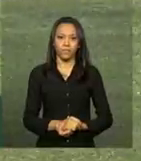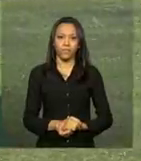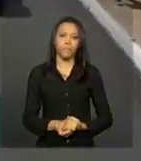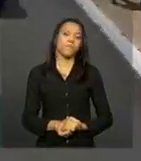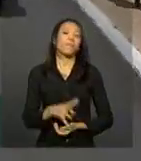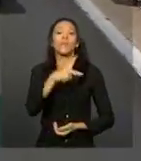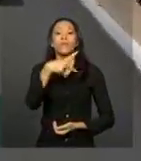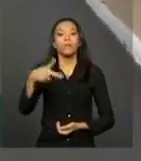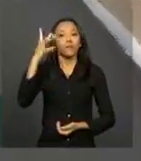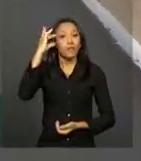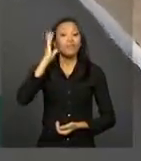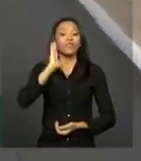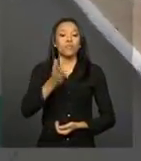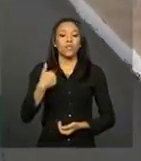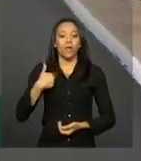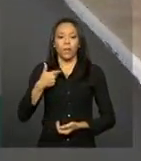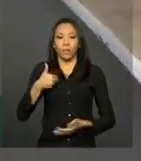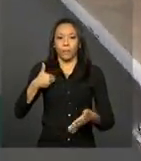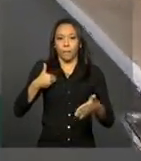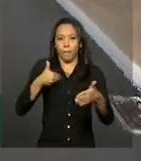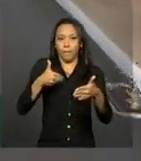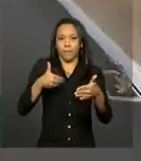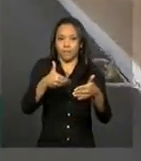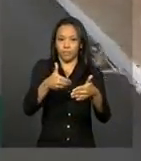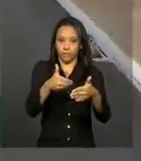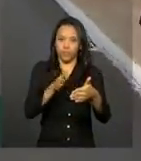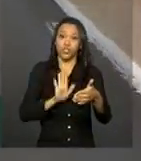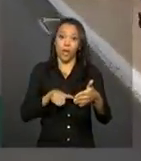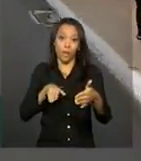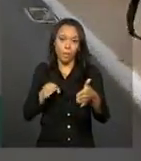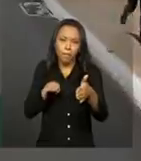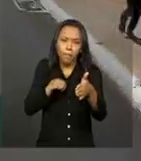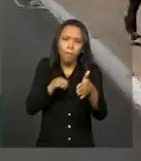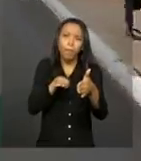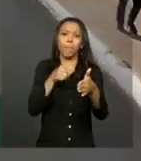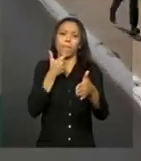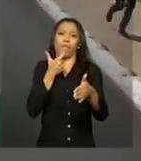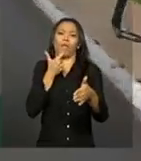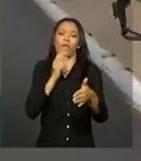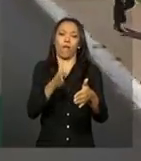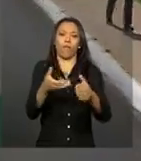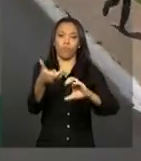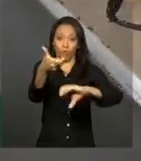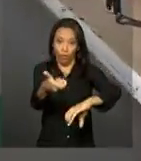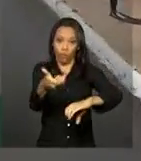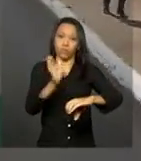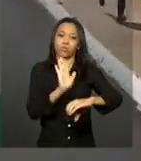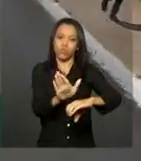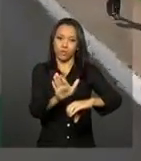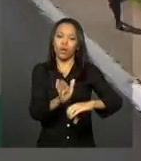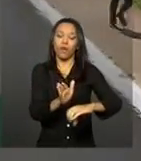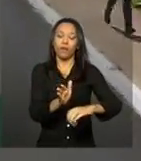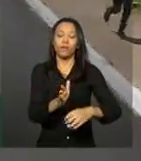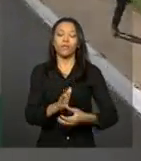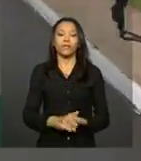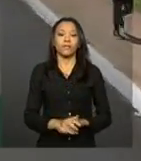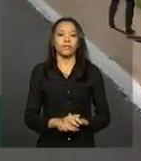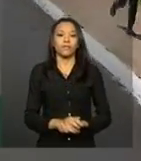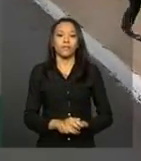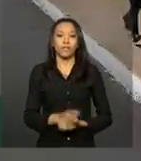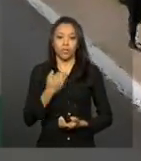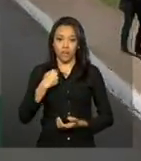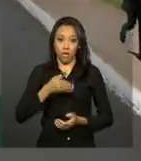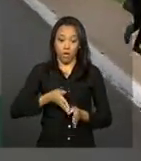Dilma Rousseff, então, já está se aproximando do Congresso Nacional. Já está na via que dá acesso